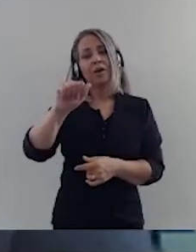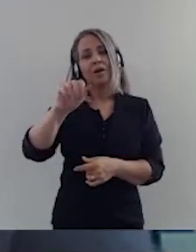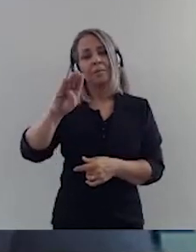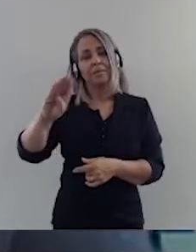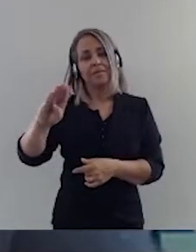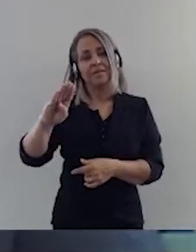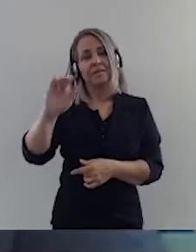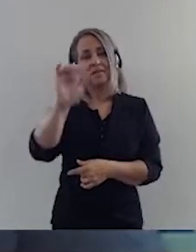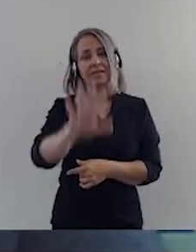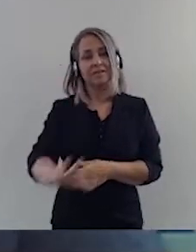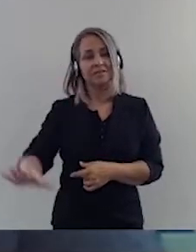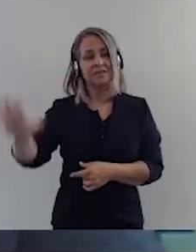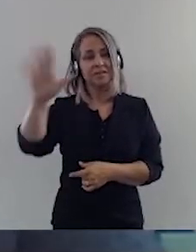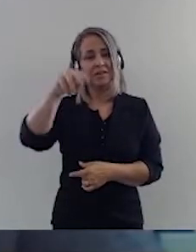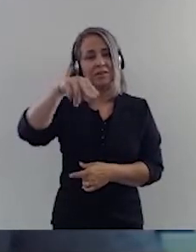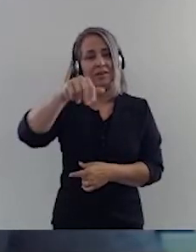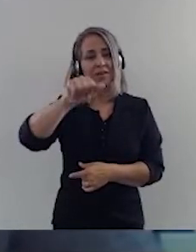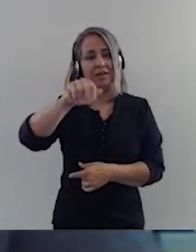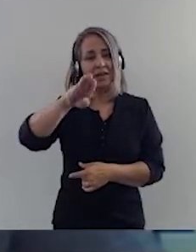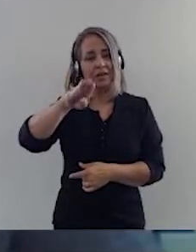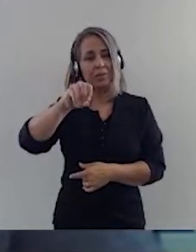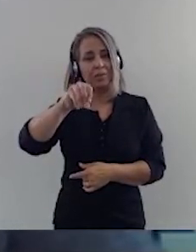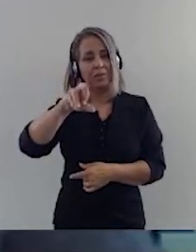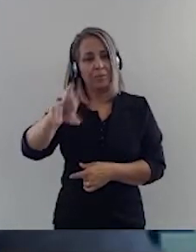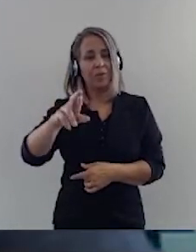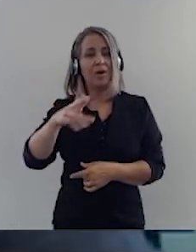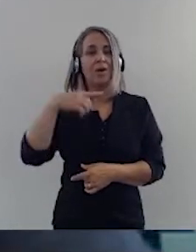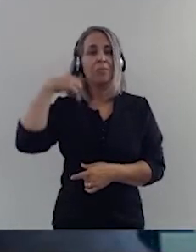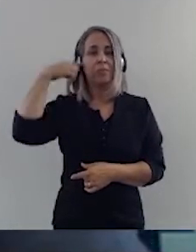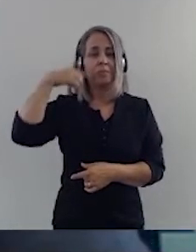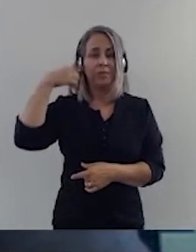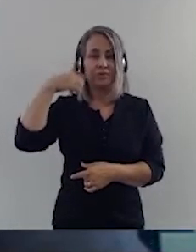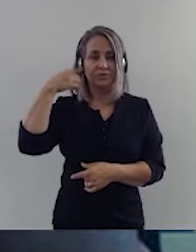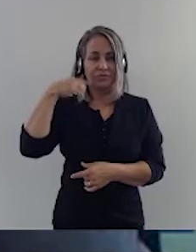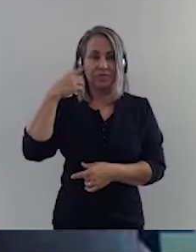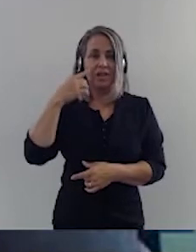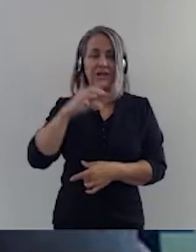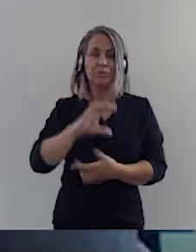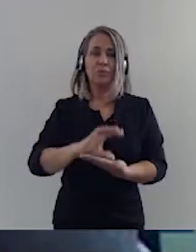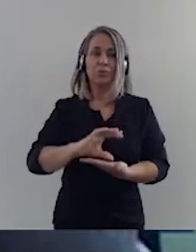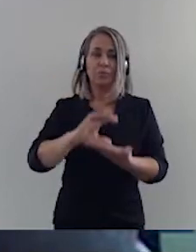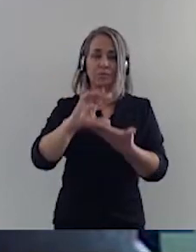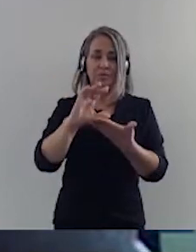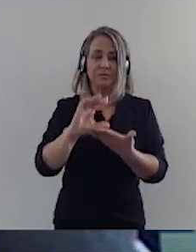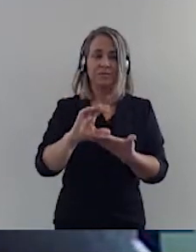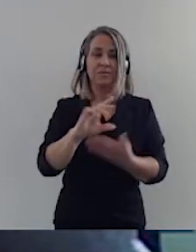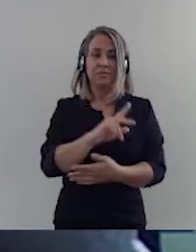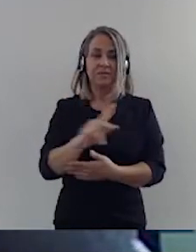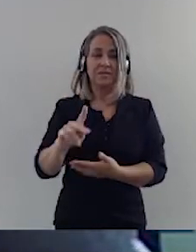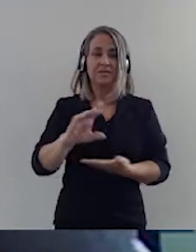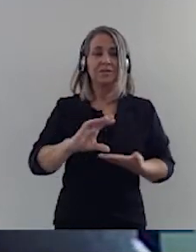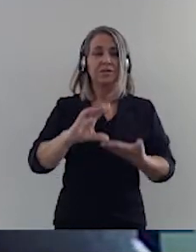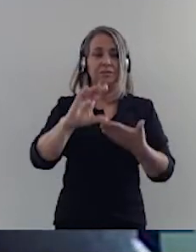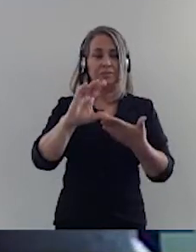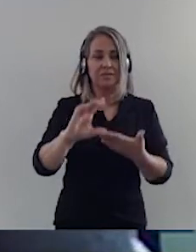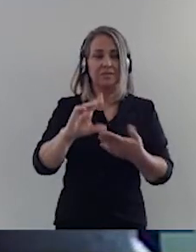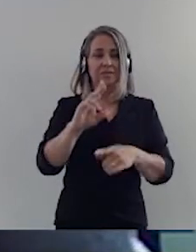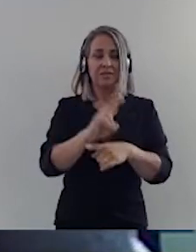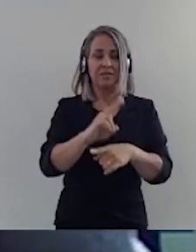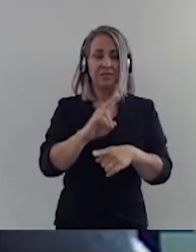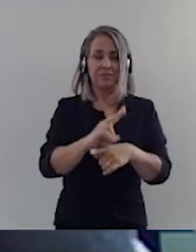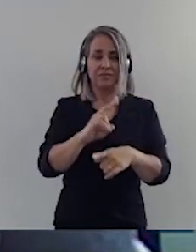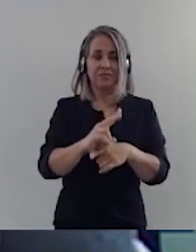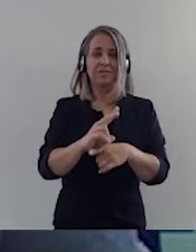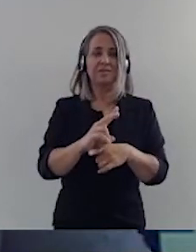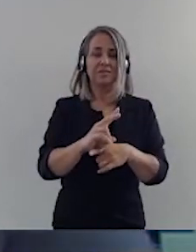Nabor Bulhões. Advogado, foi presidente da Comissão Especial de Garantia do Direito de Defesa do Conselho